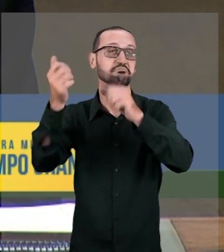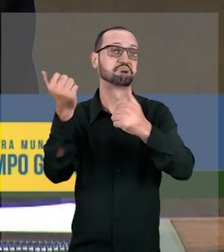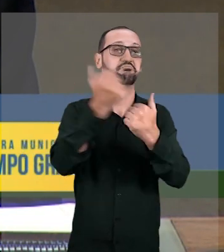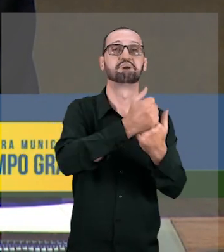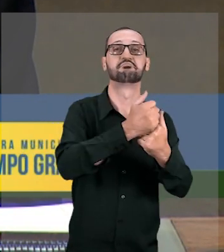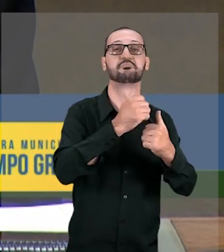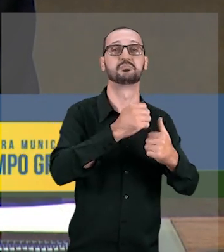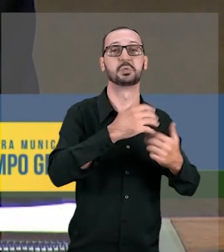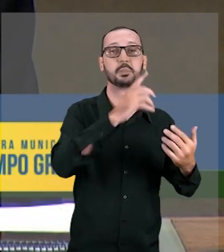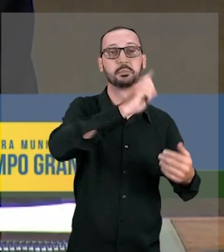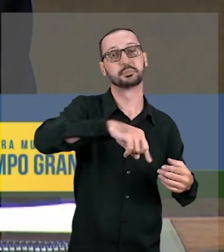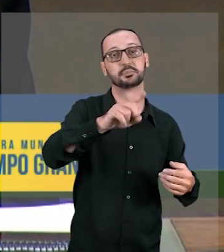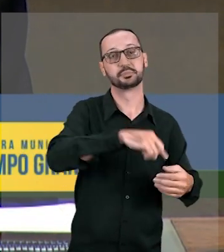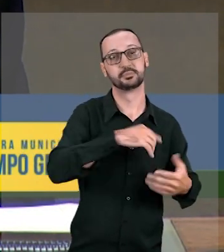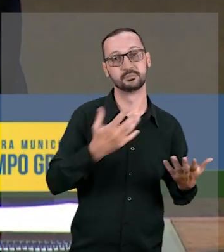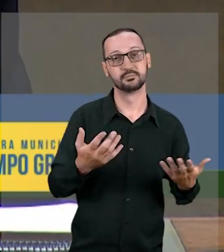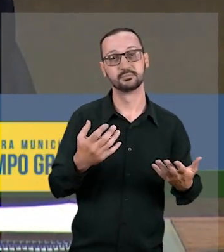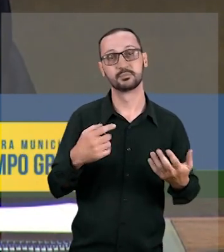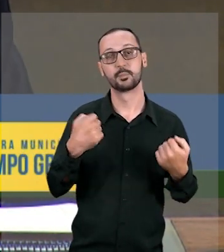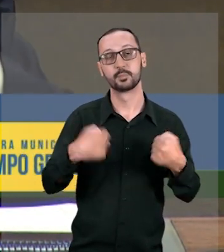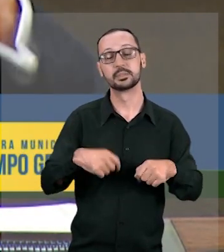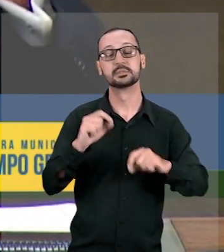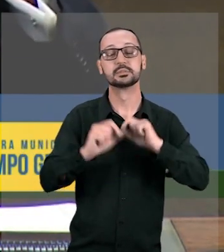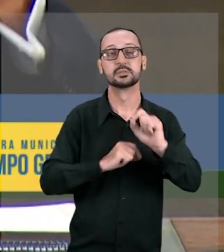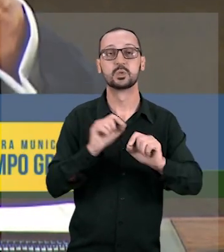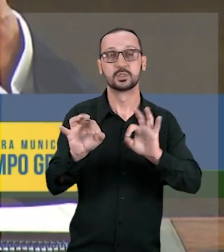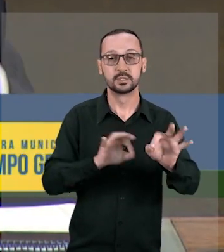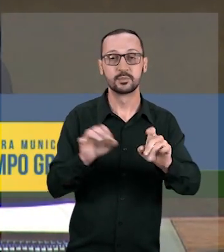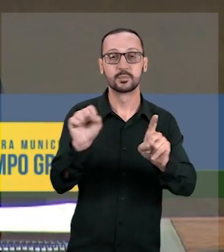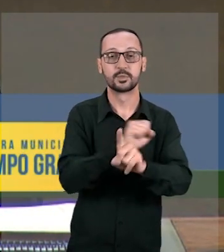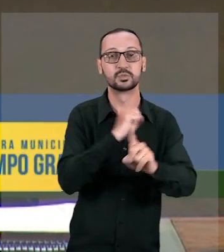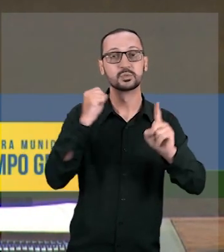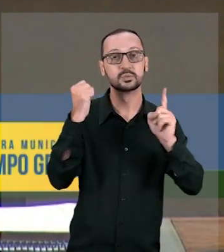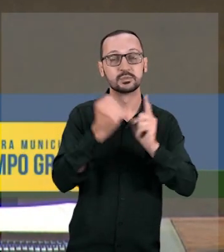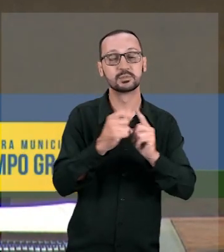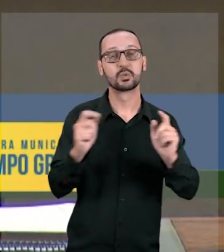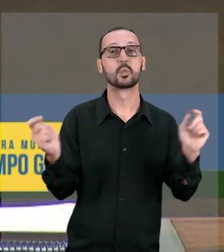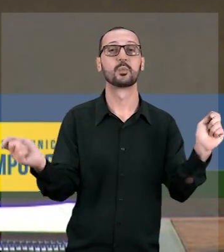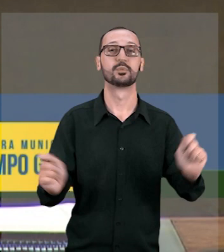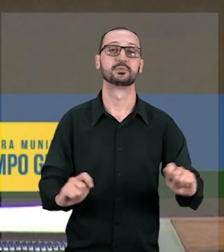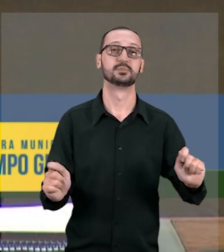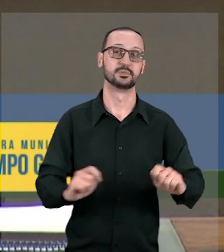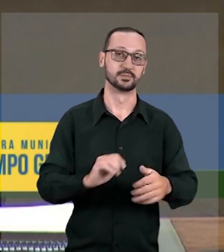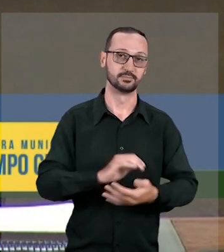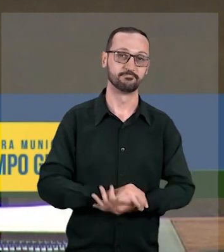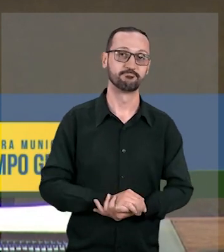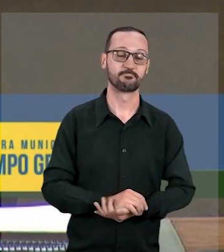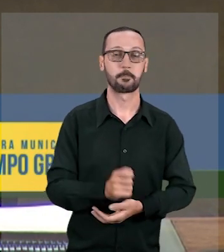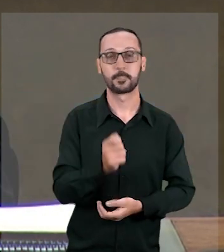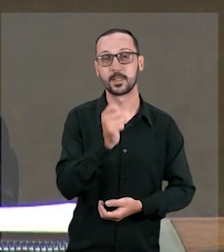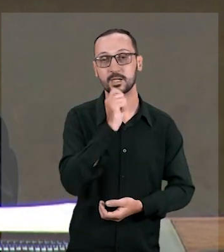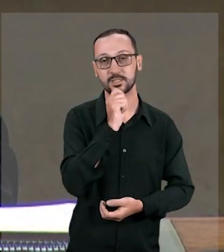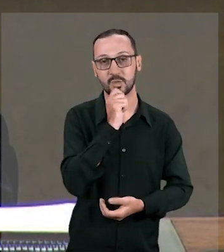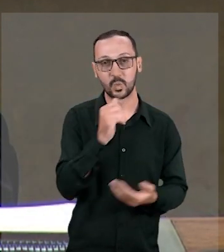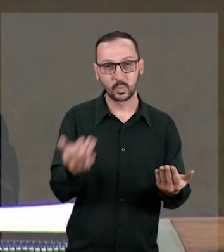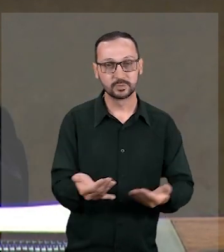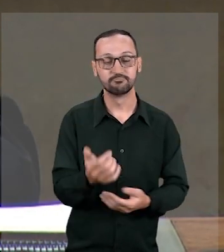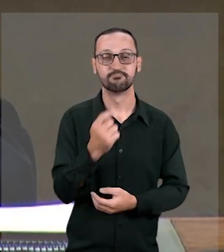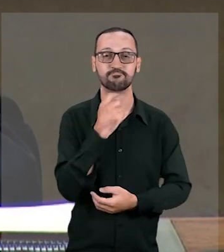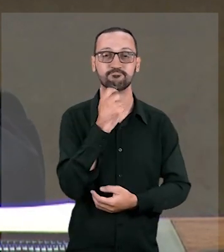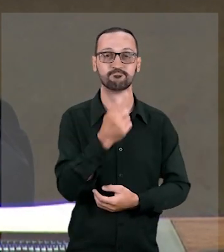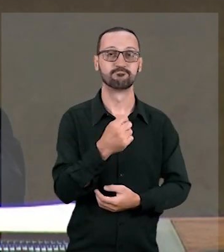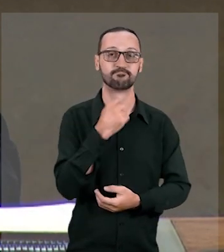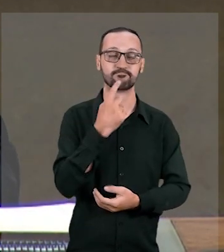a gente deve trabalhar para uma sociedade em que isso possa ser possível. Ainda não é.